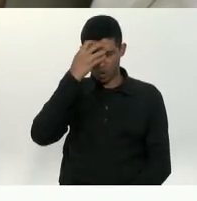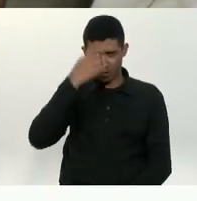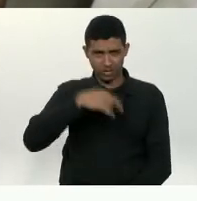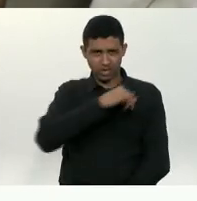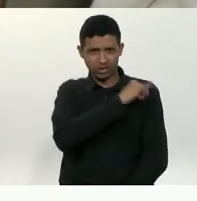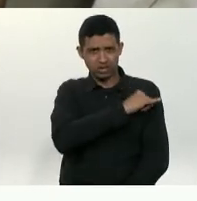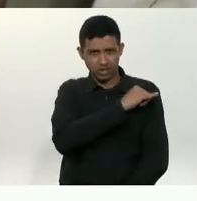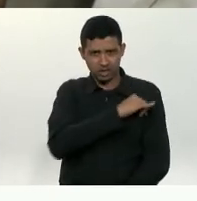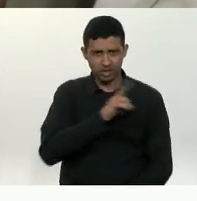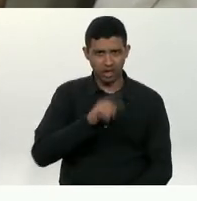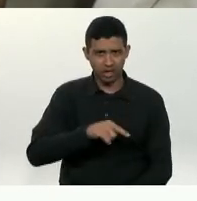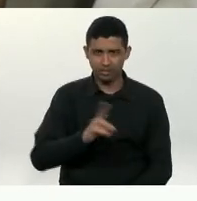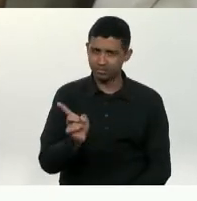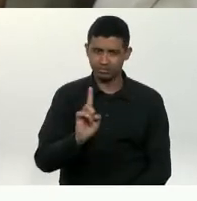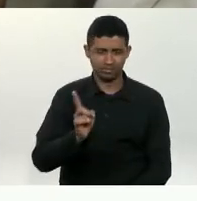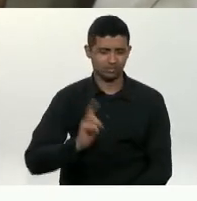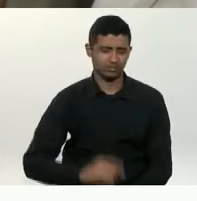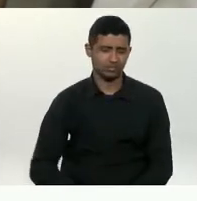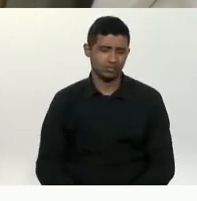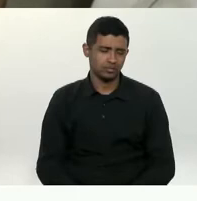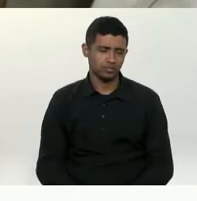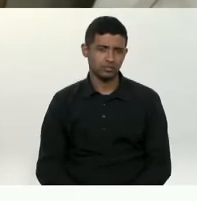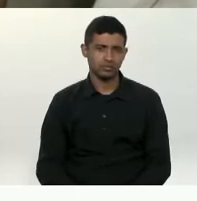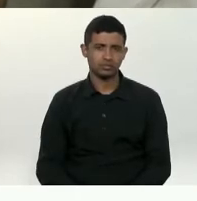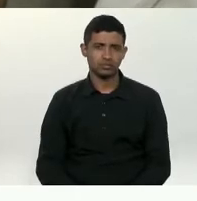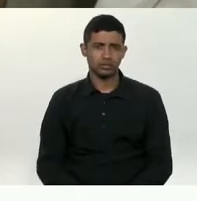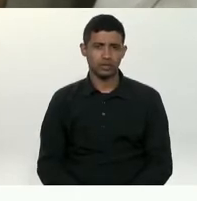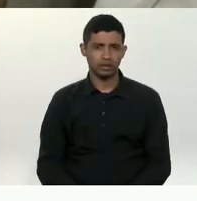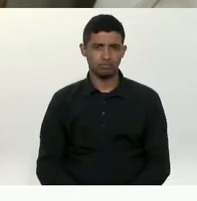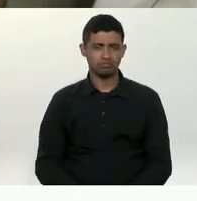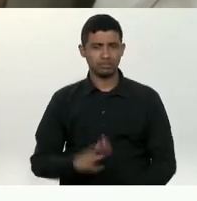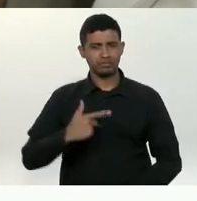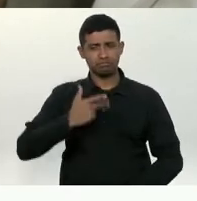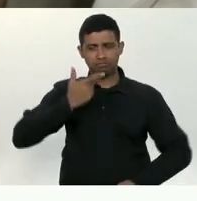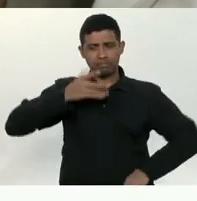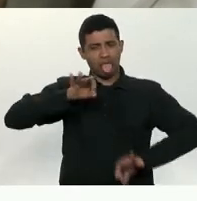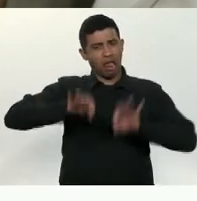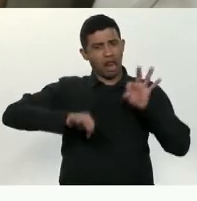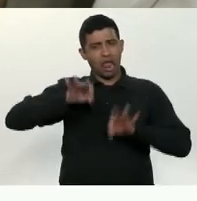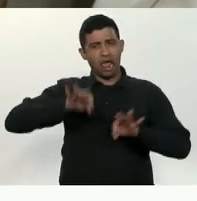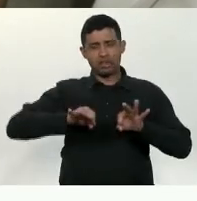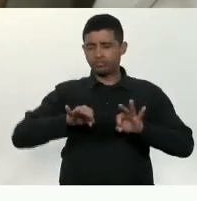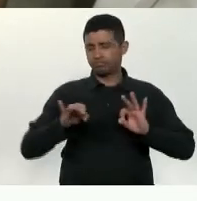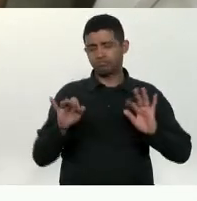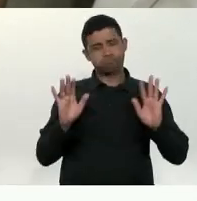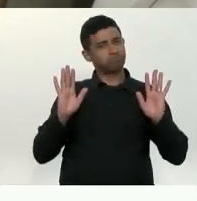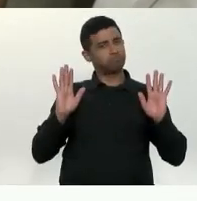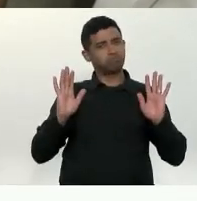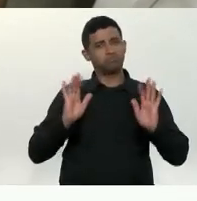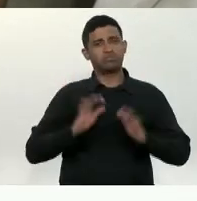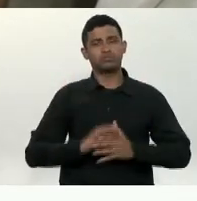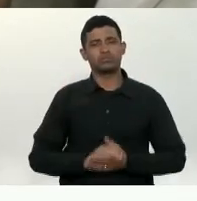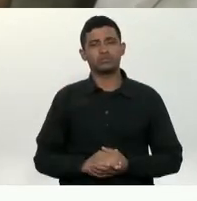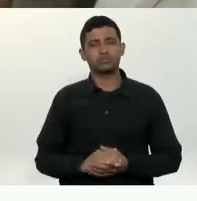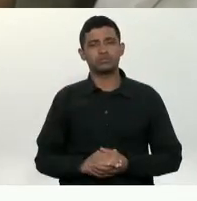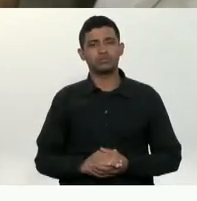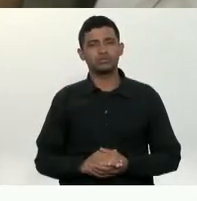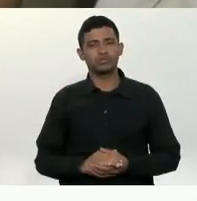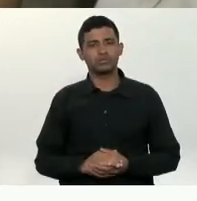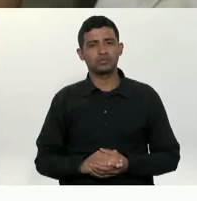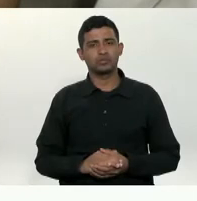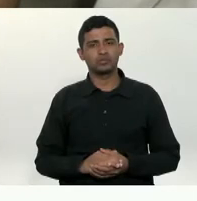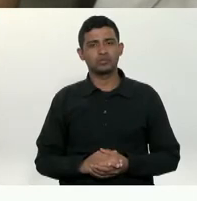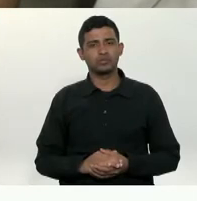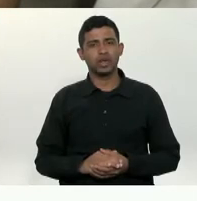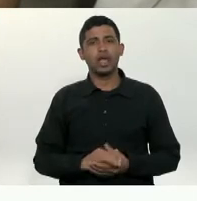exclusivamente do nosso Estado. Ela é culpa, né, sem julgamento subjetivo algum aqui da minha parte, mas